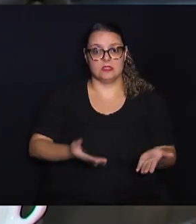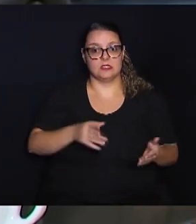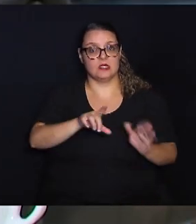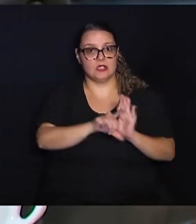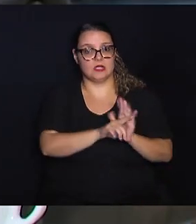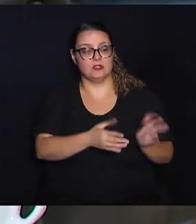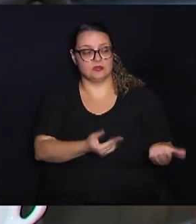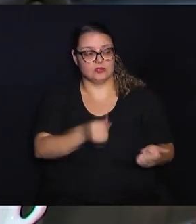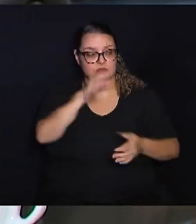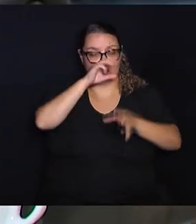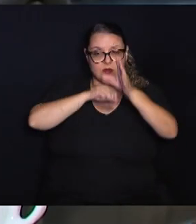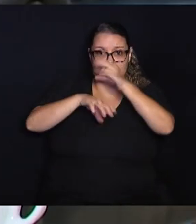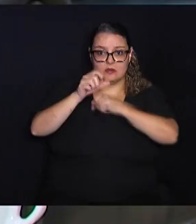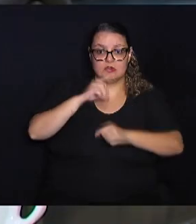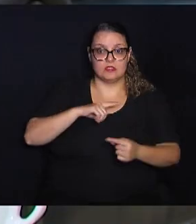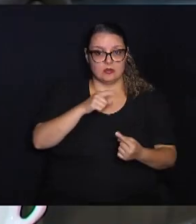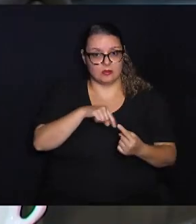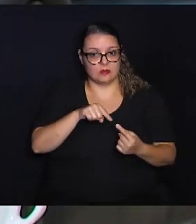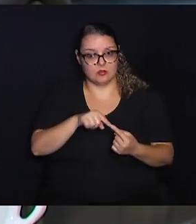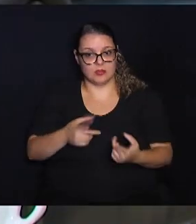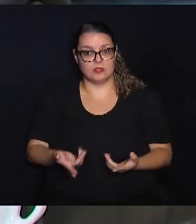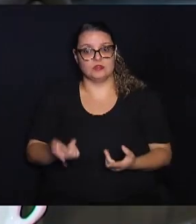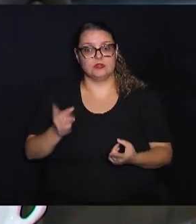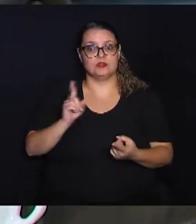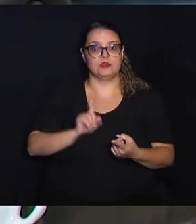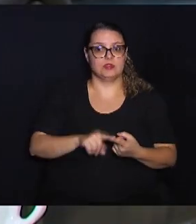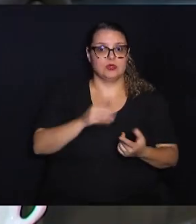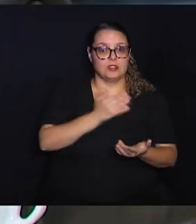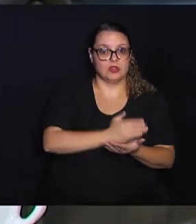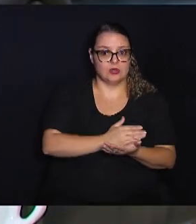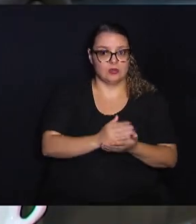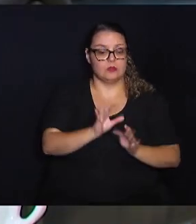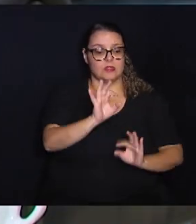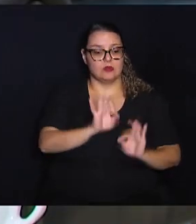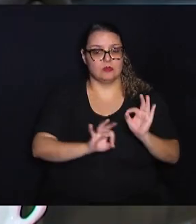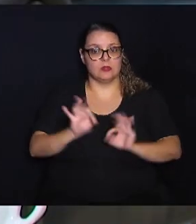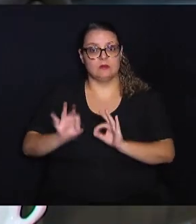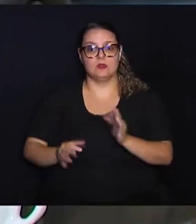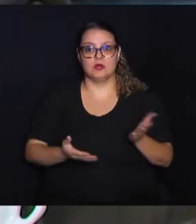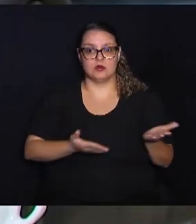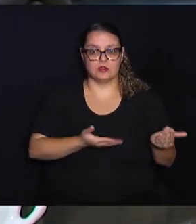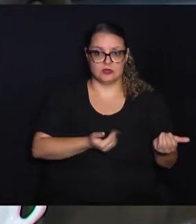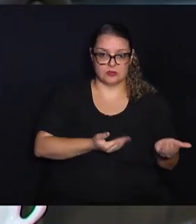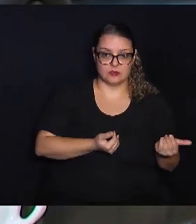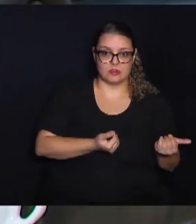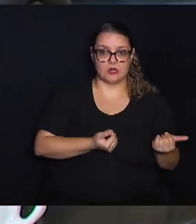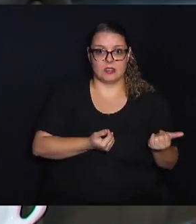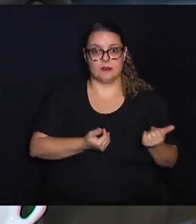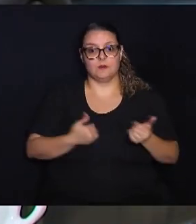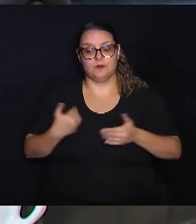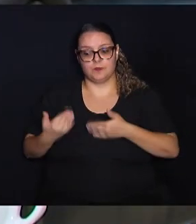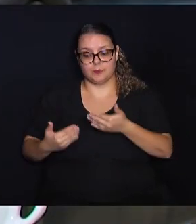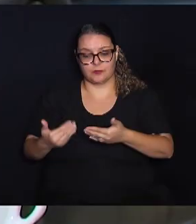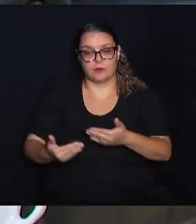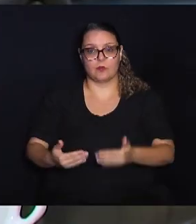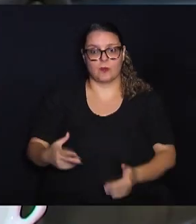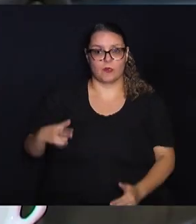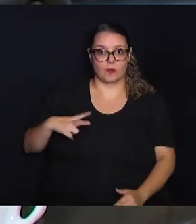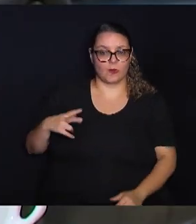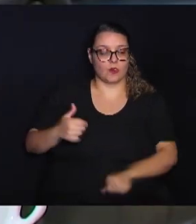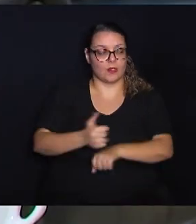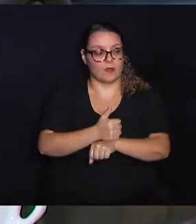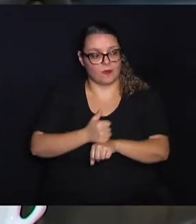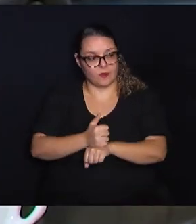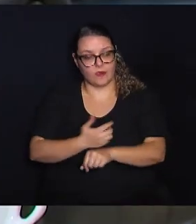Aprendiz, ela tem um objetivo de começar a preparar o jovem para a sua trajetória profissional, prepará-lo